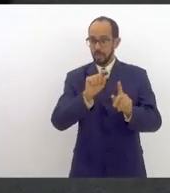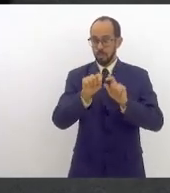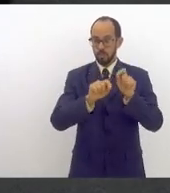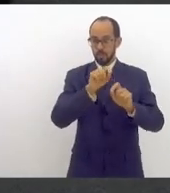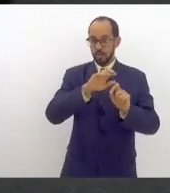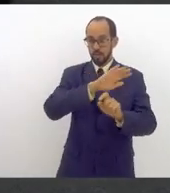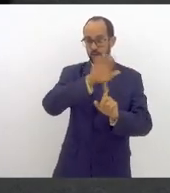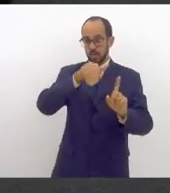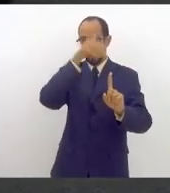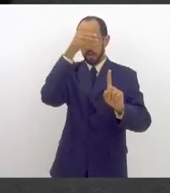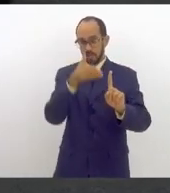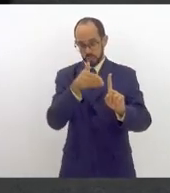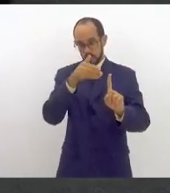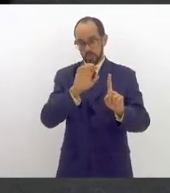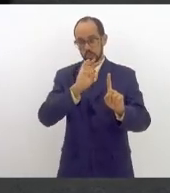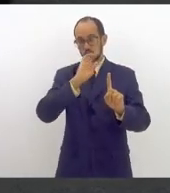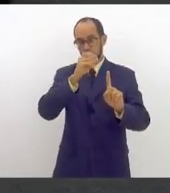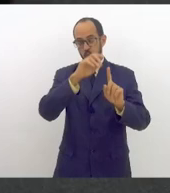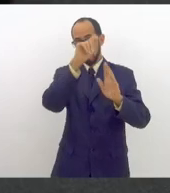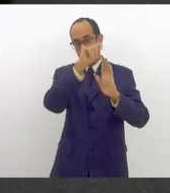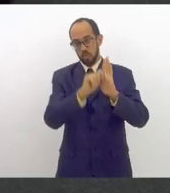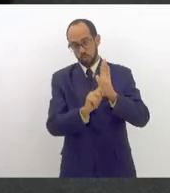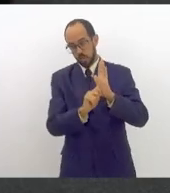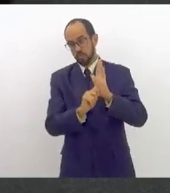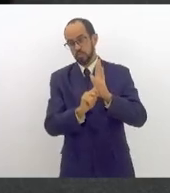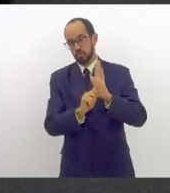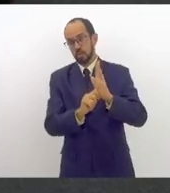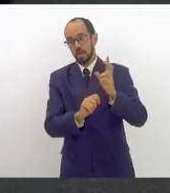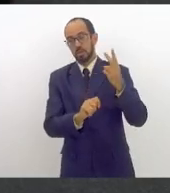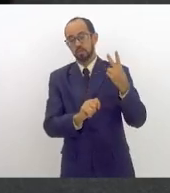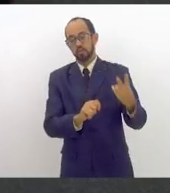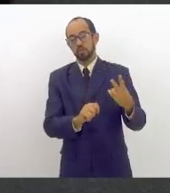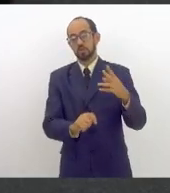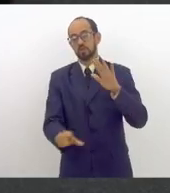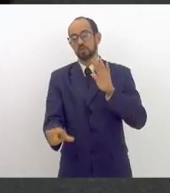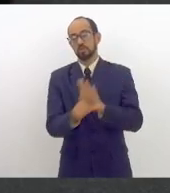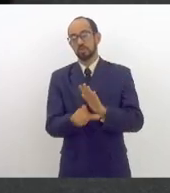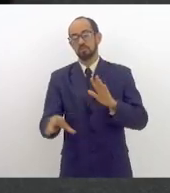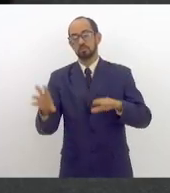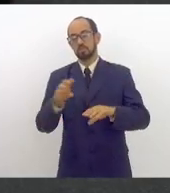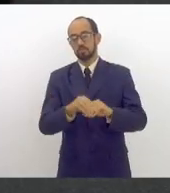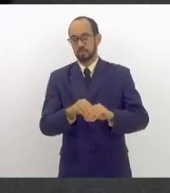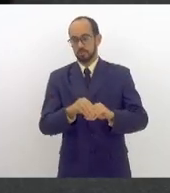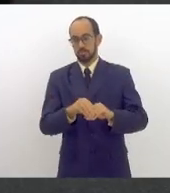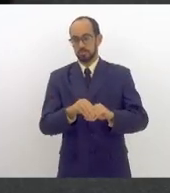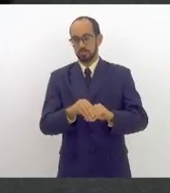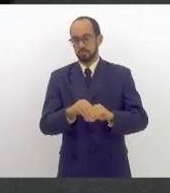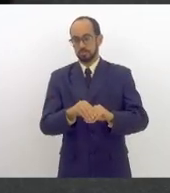na íntegra as duas leis complementares.